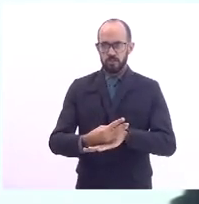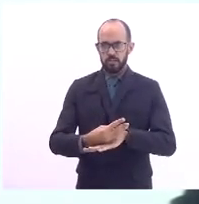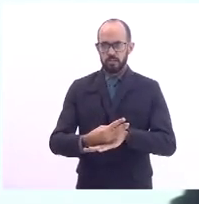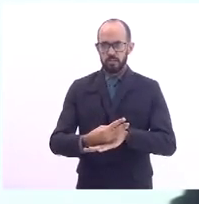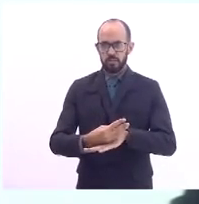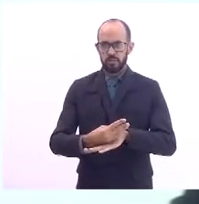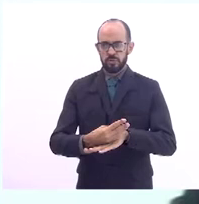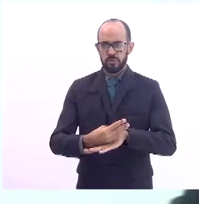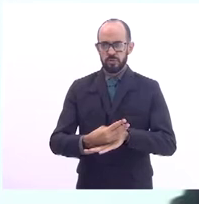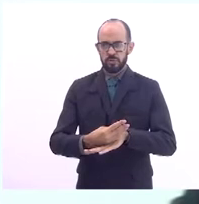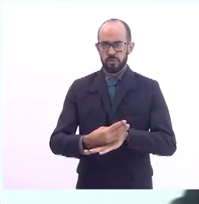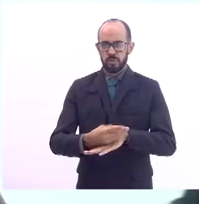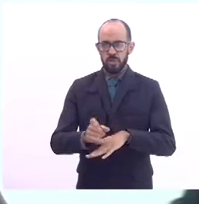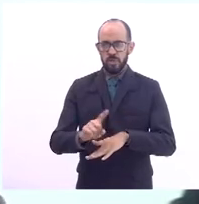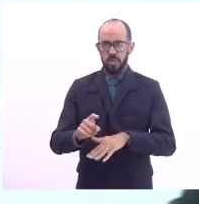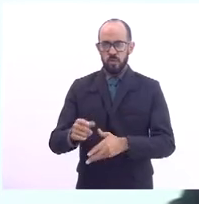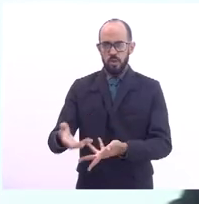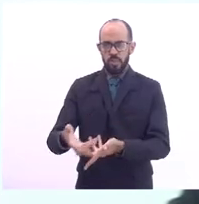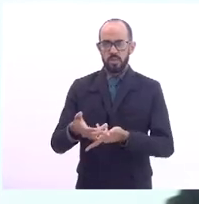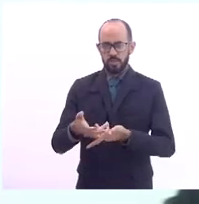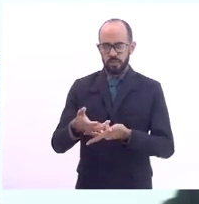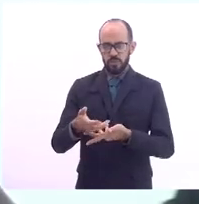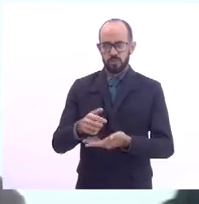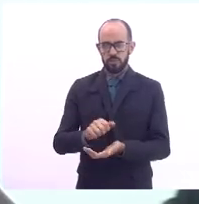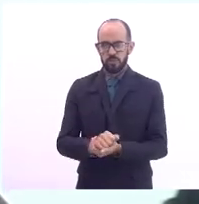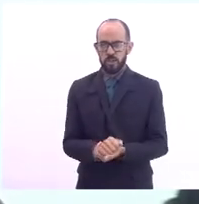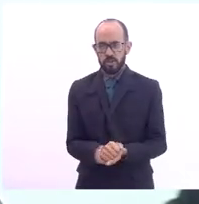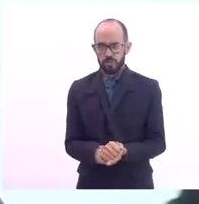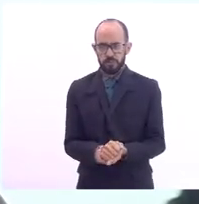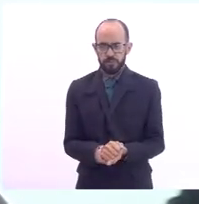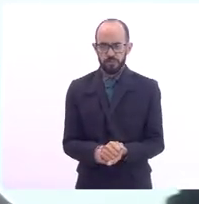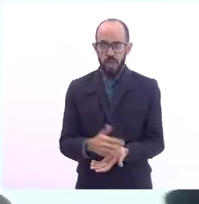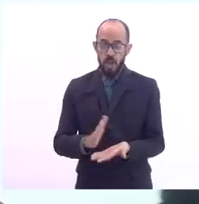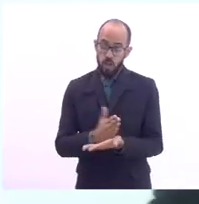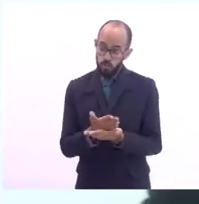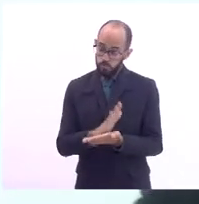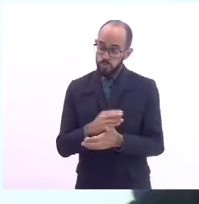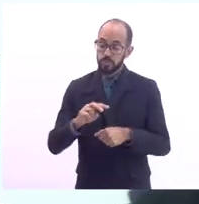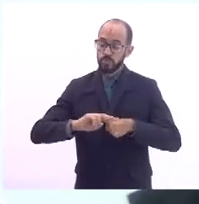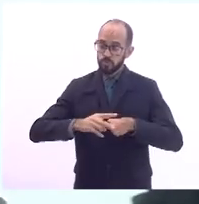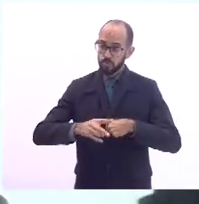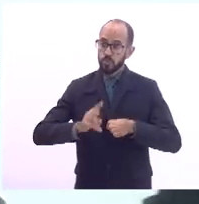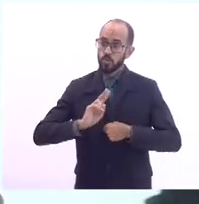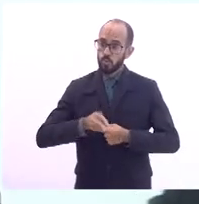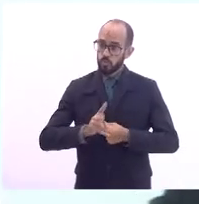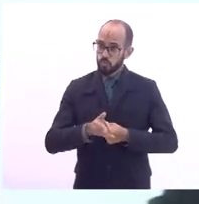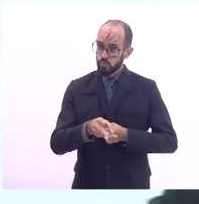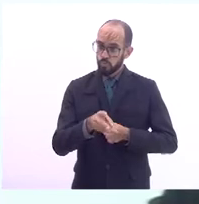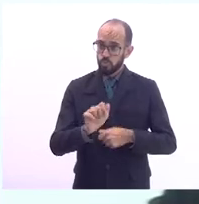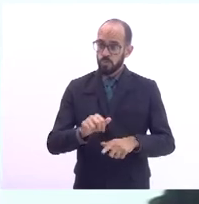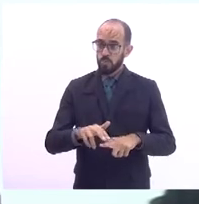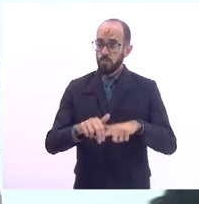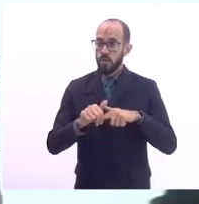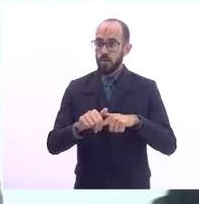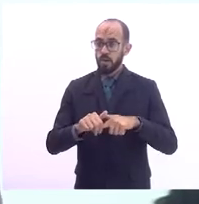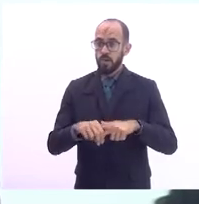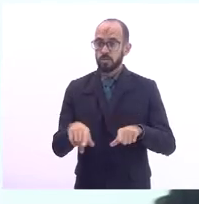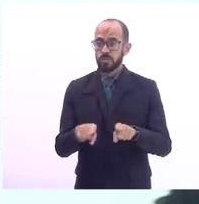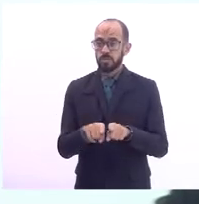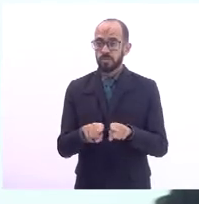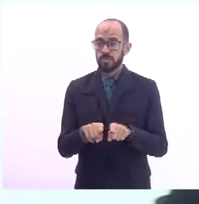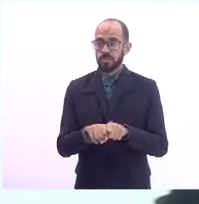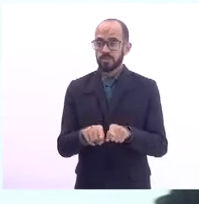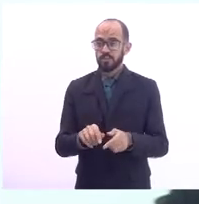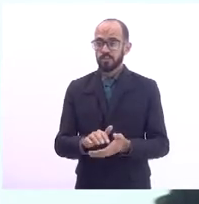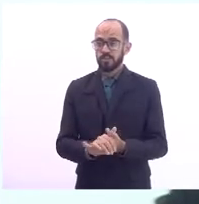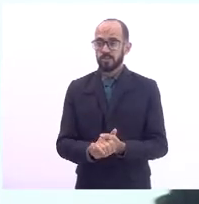que não atendendo, e algumas dessas consequências ficaram por conta, inclusive, da